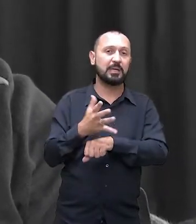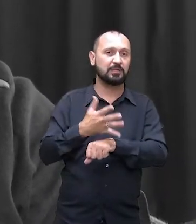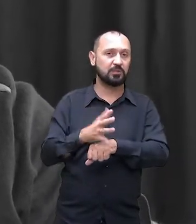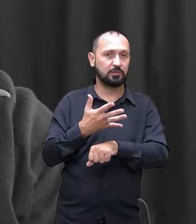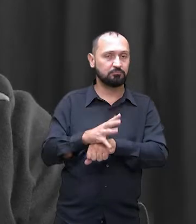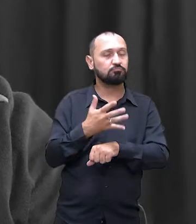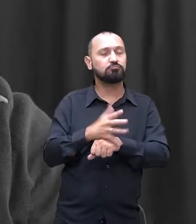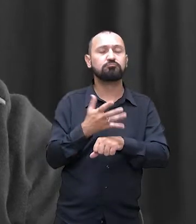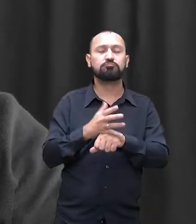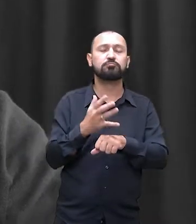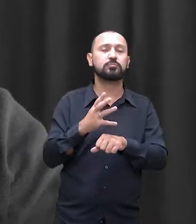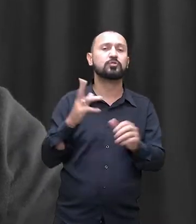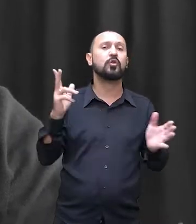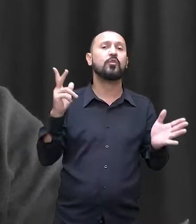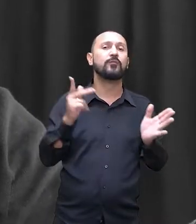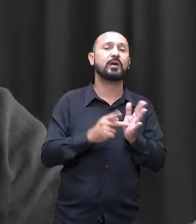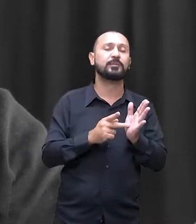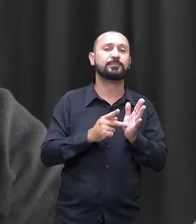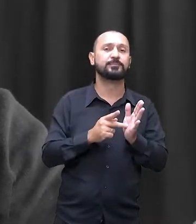estava